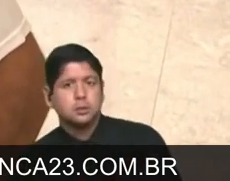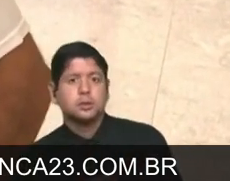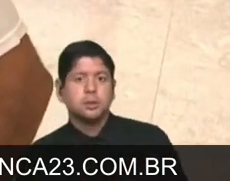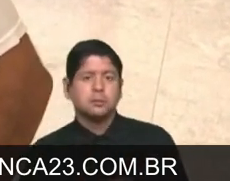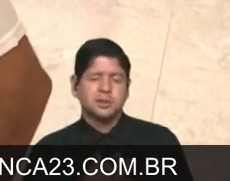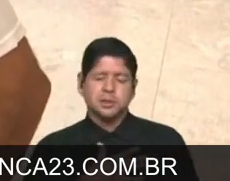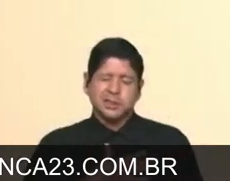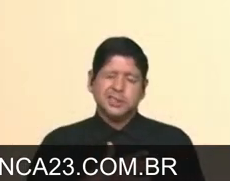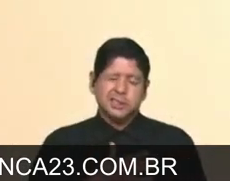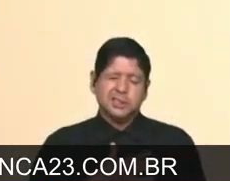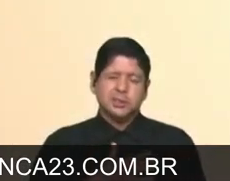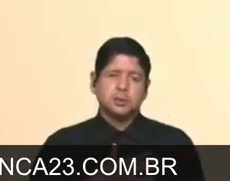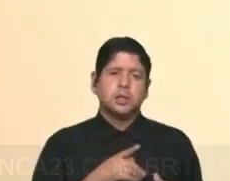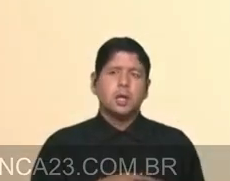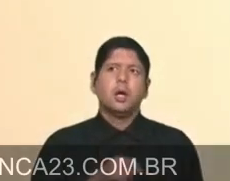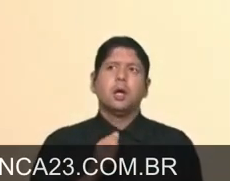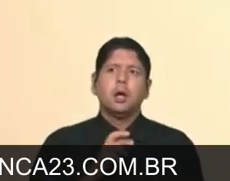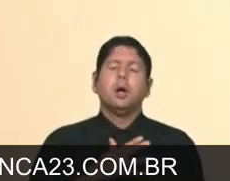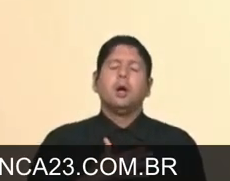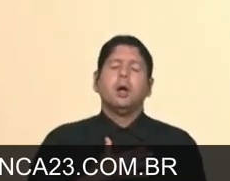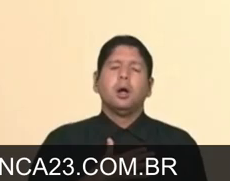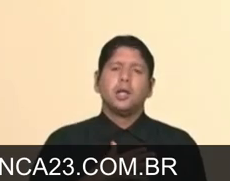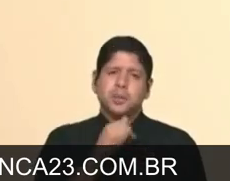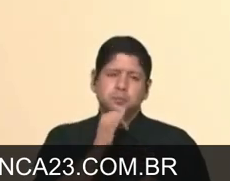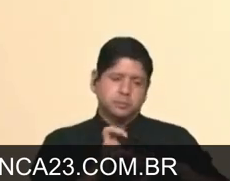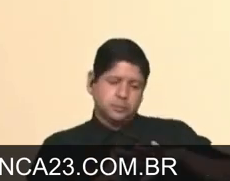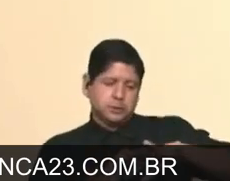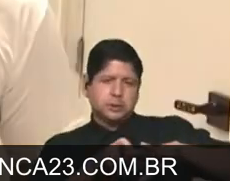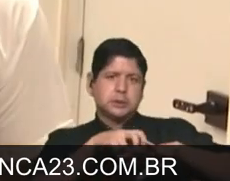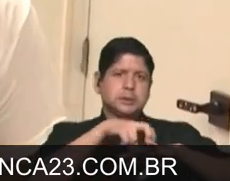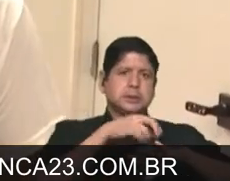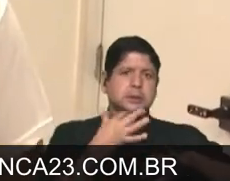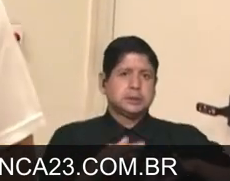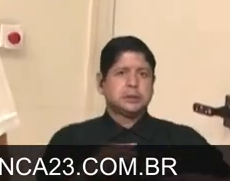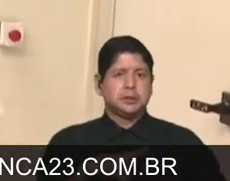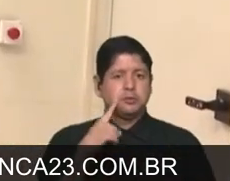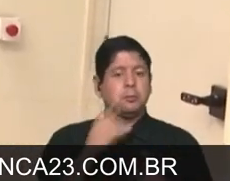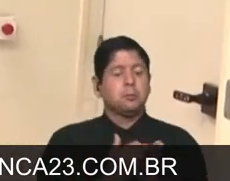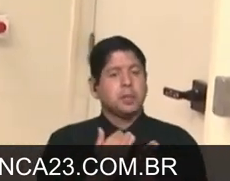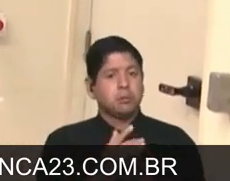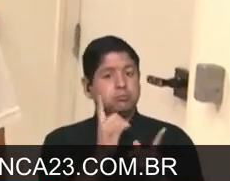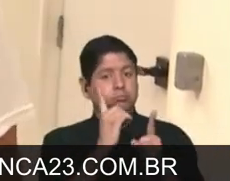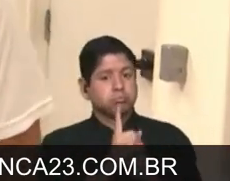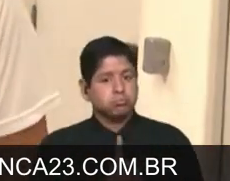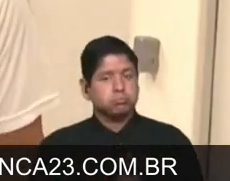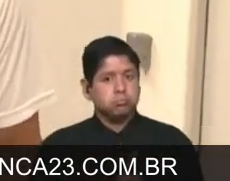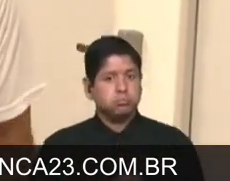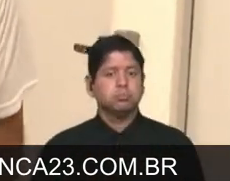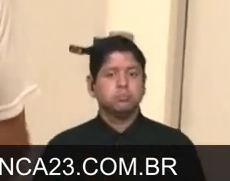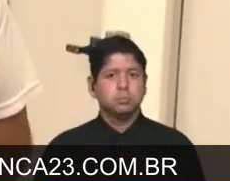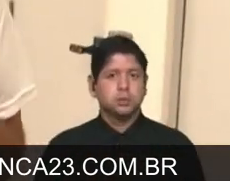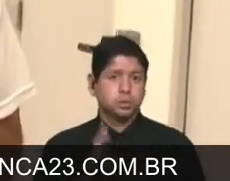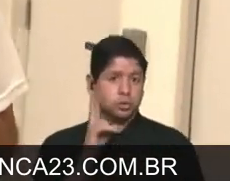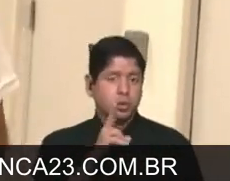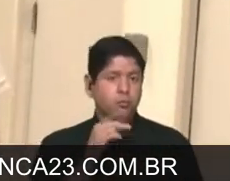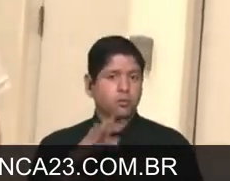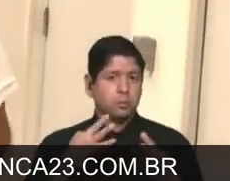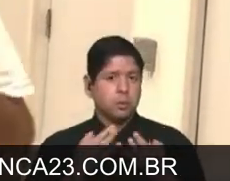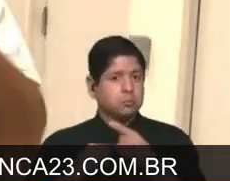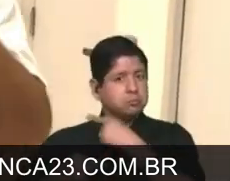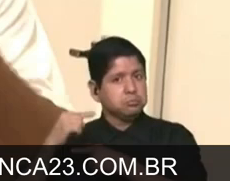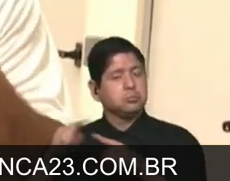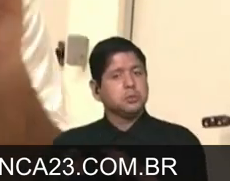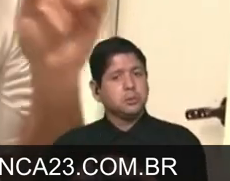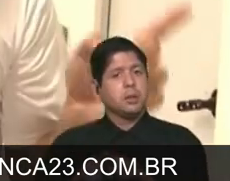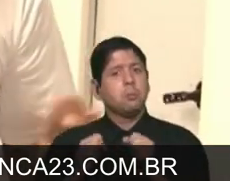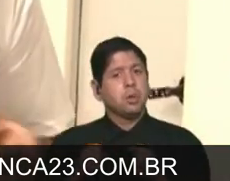no peito e falta de ar ao subir uma escada, por exemplo, podem ser indicativos. O histórico familiar também é um